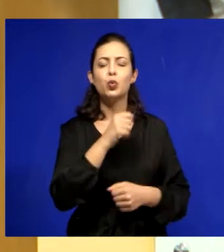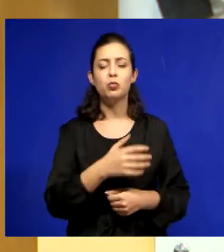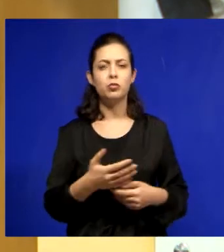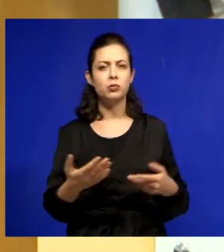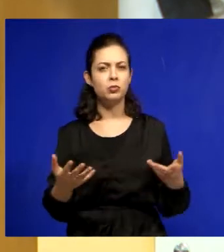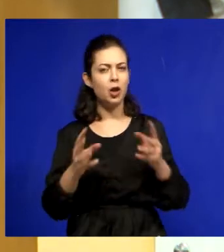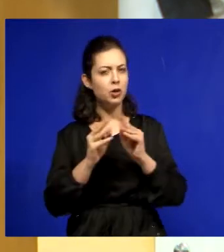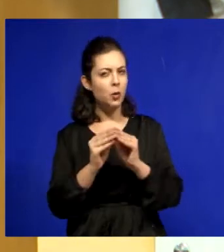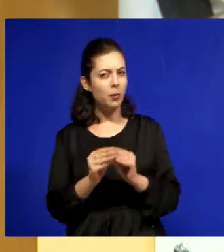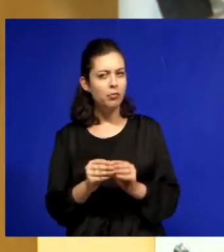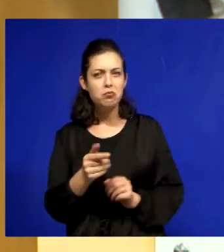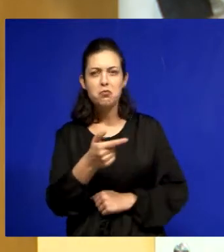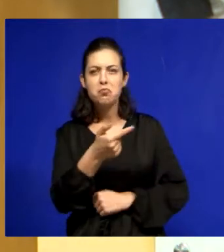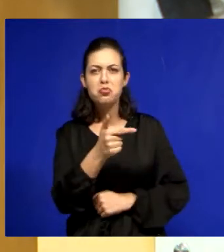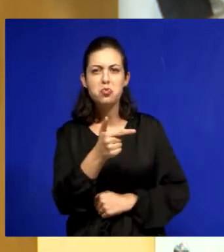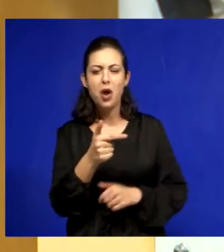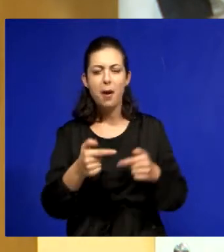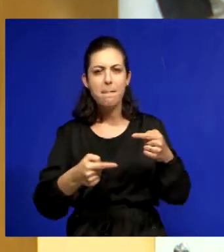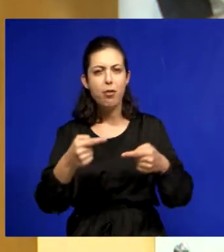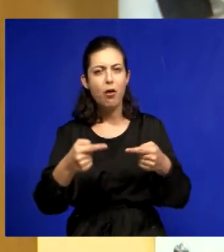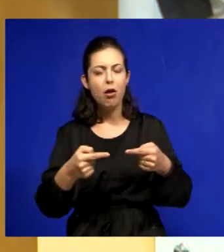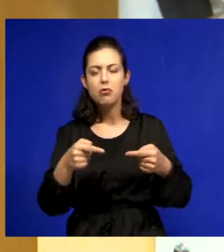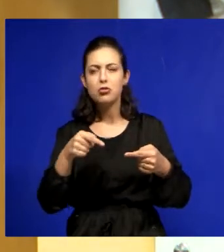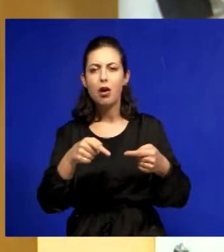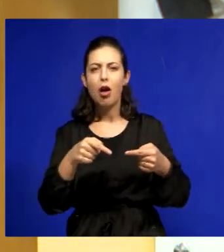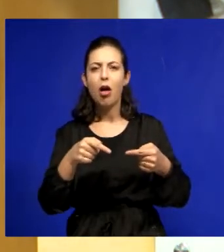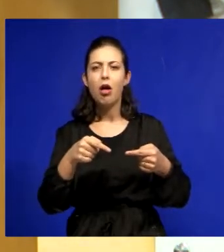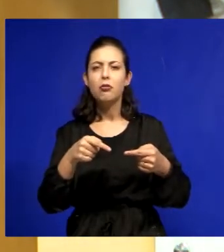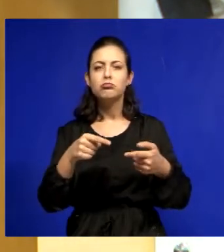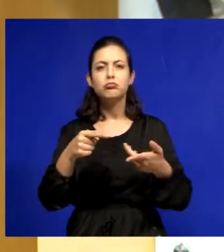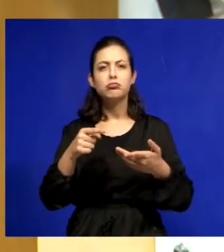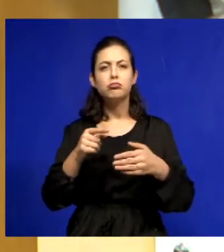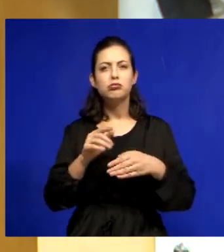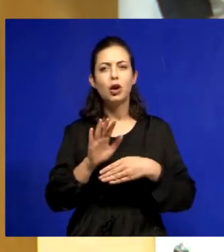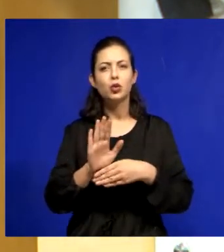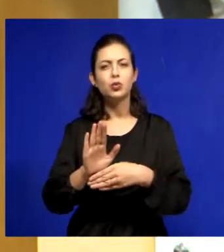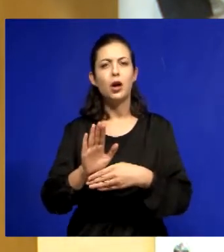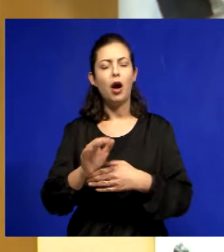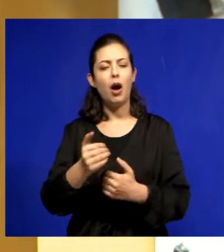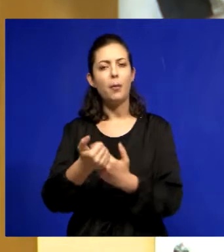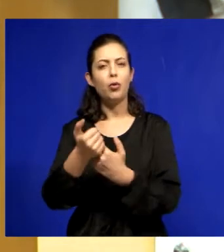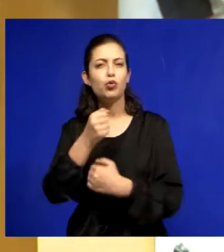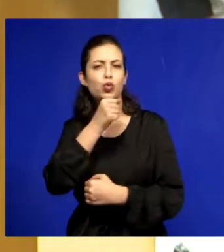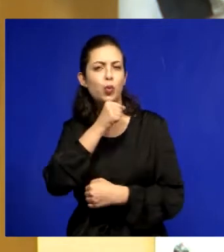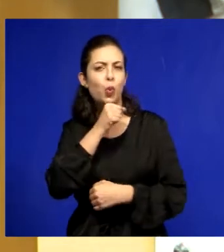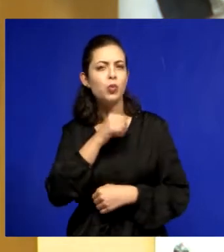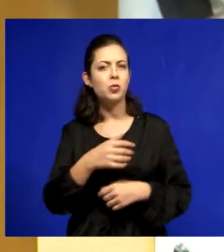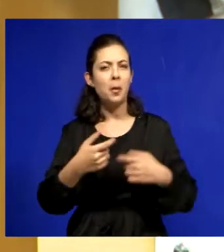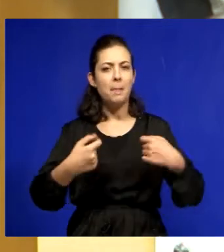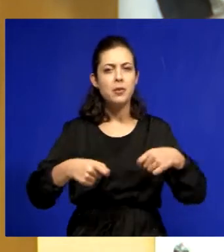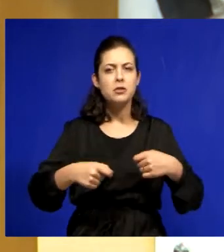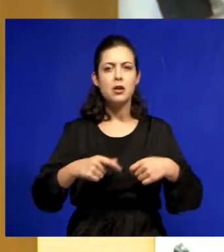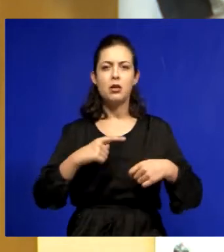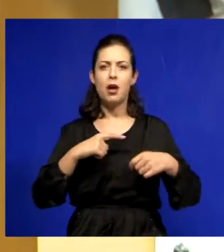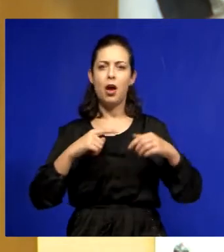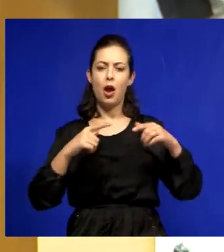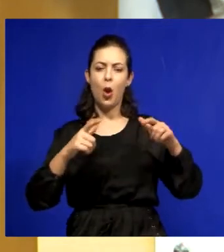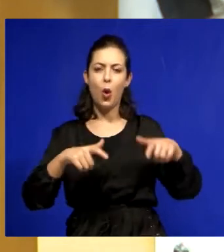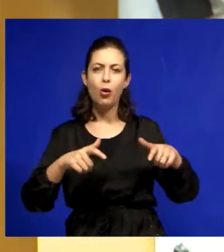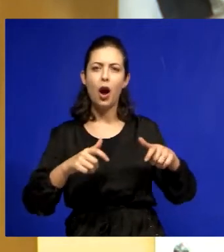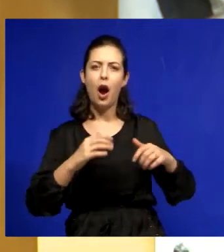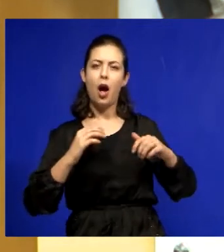uma política com relação ao entendimento do idoso que necessita de um de um local